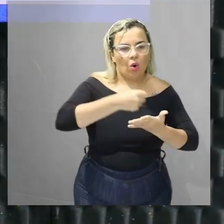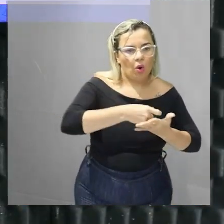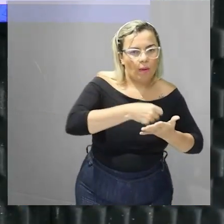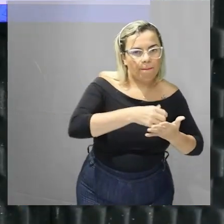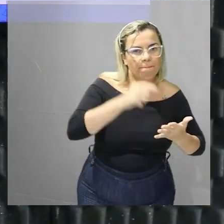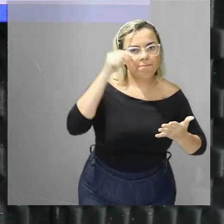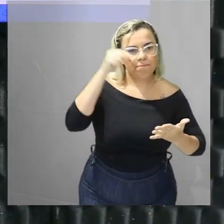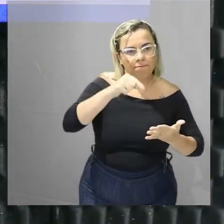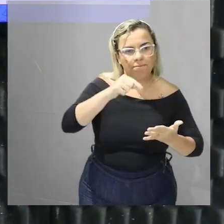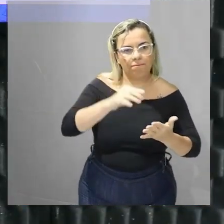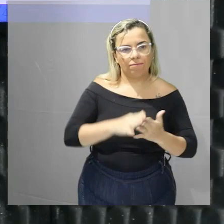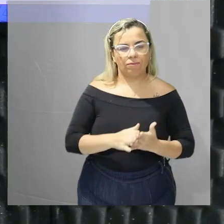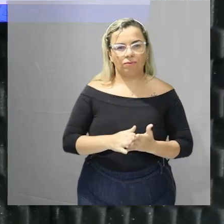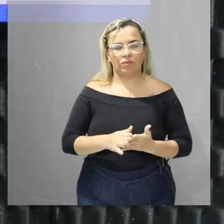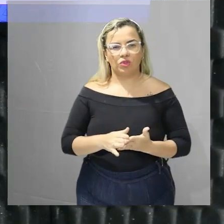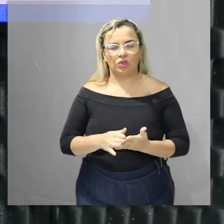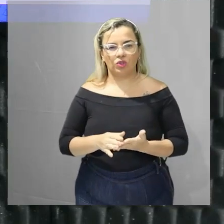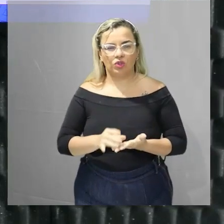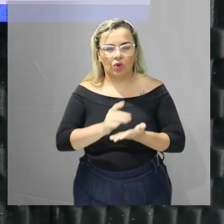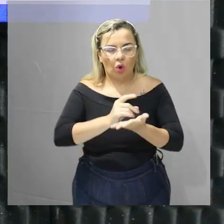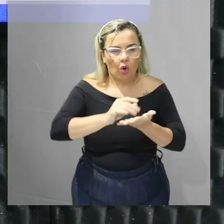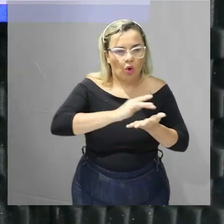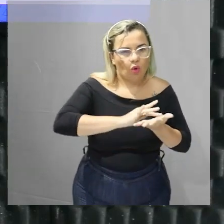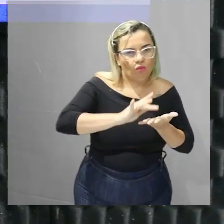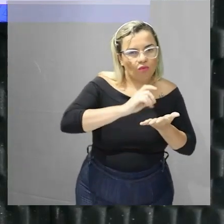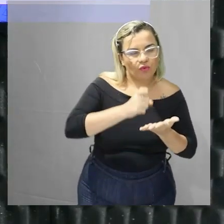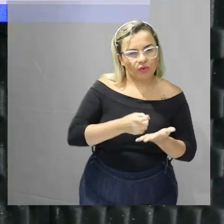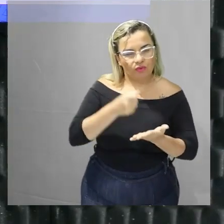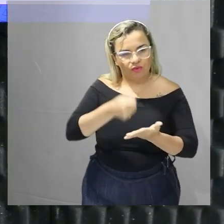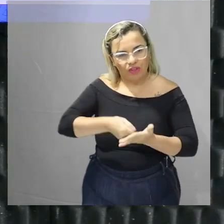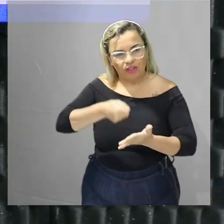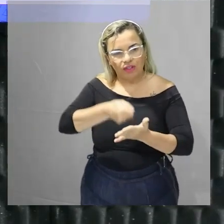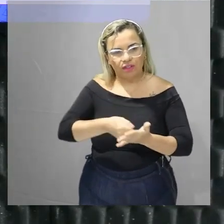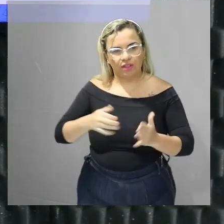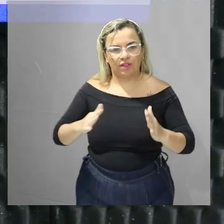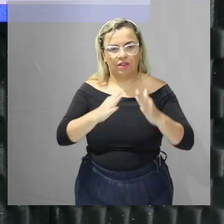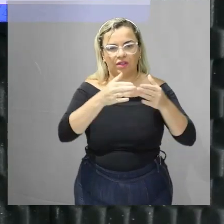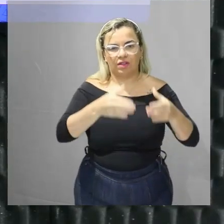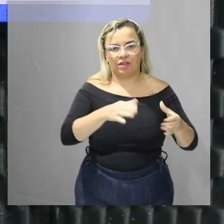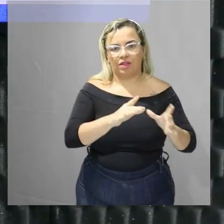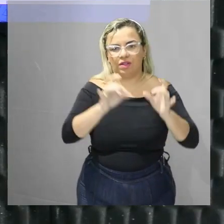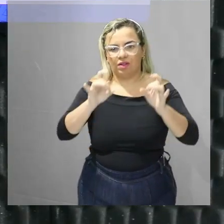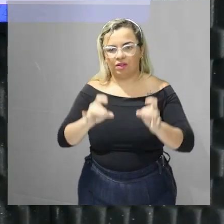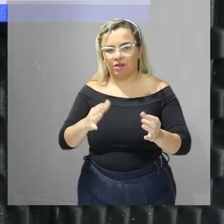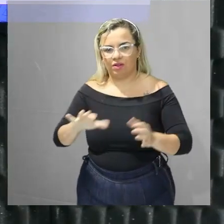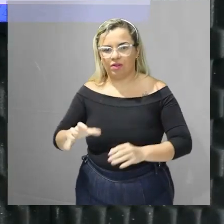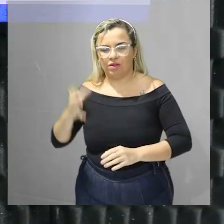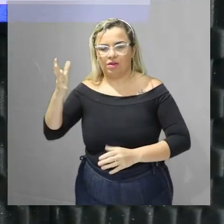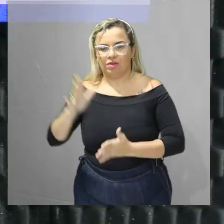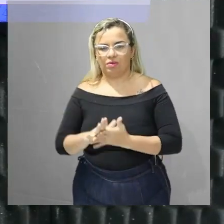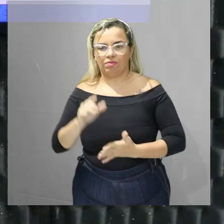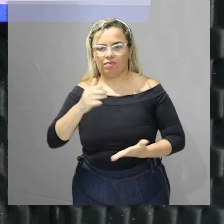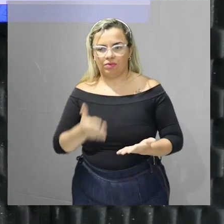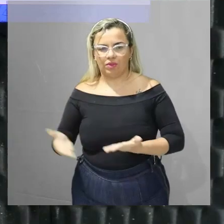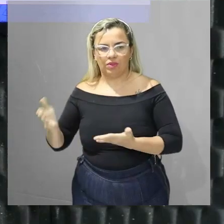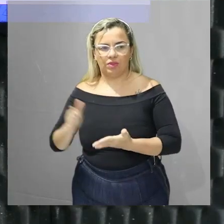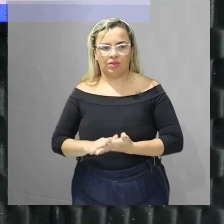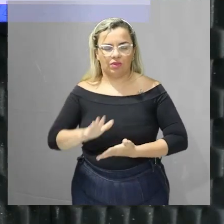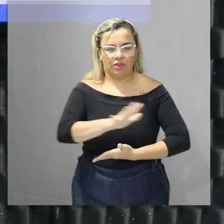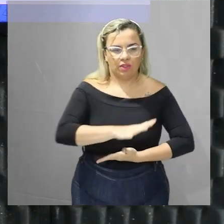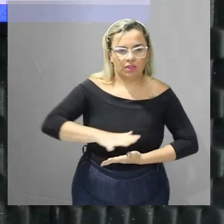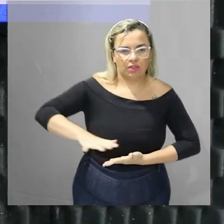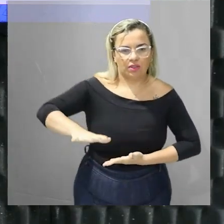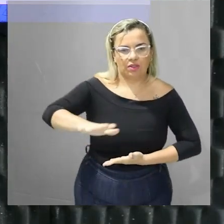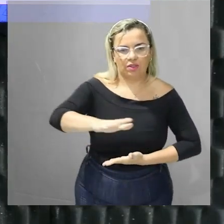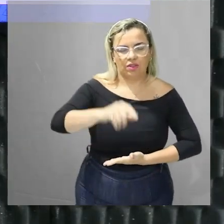para o entendimento do fenômeno. Pois certas áreas tornam-se alvo de operações comerciais de